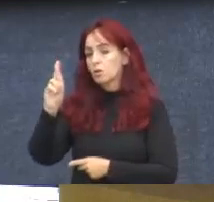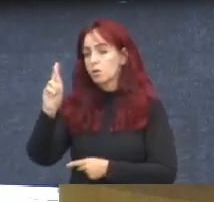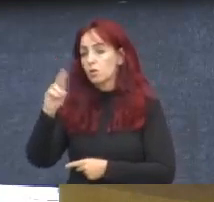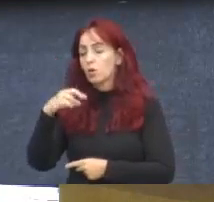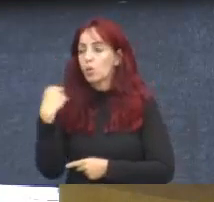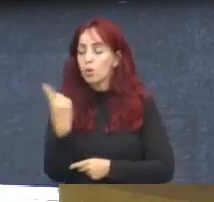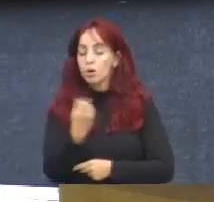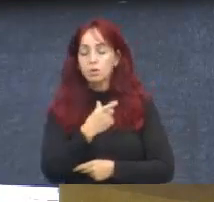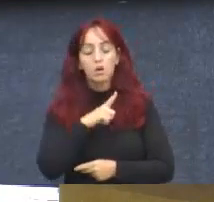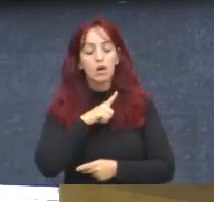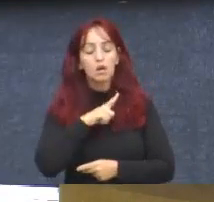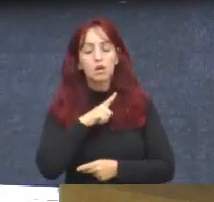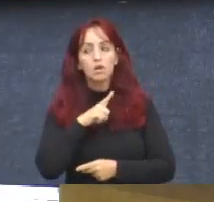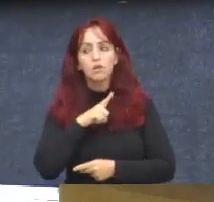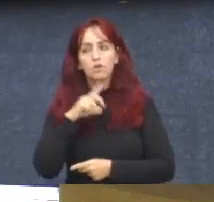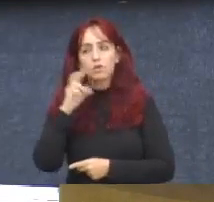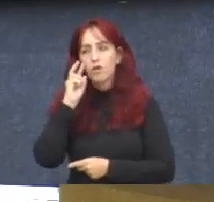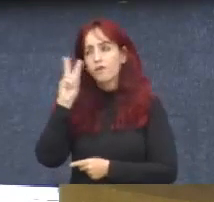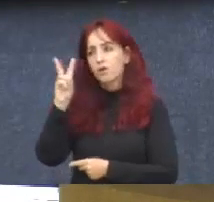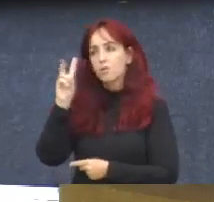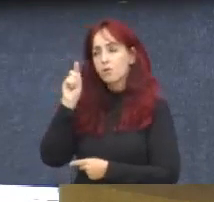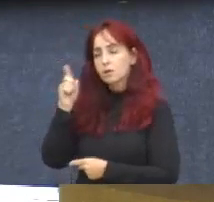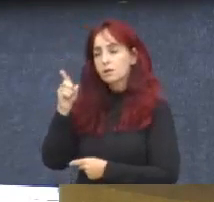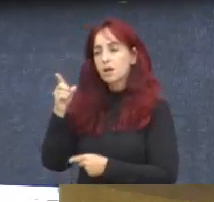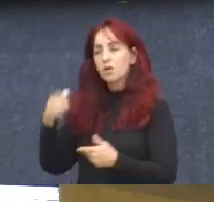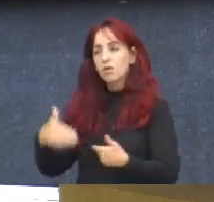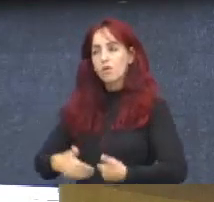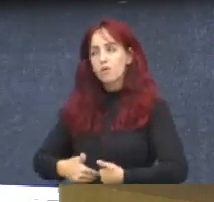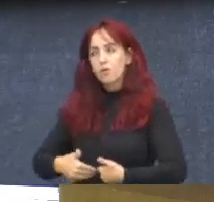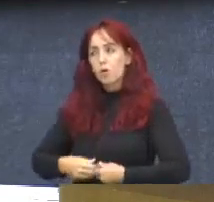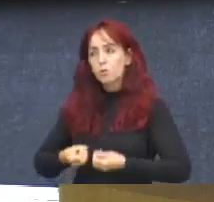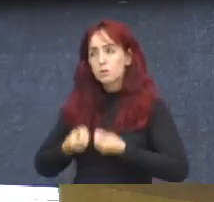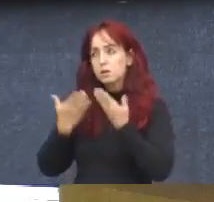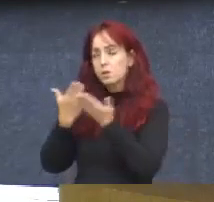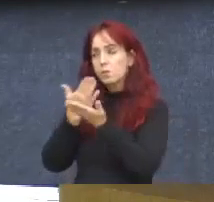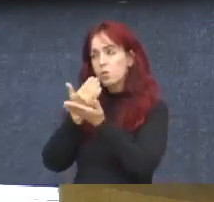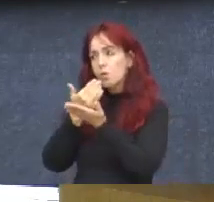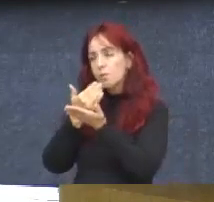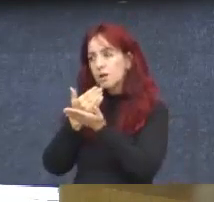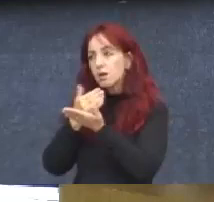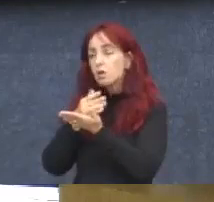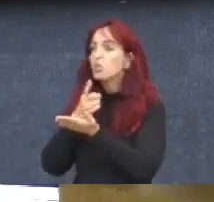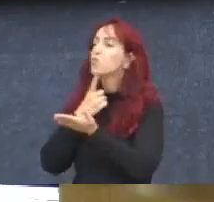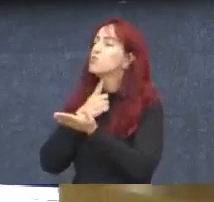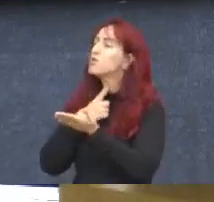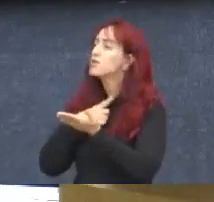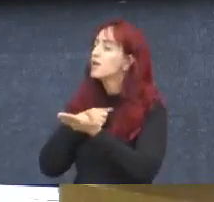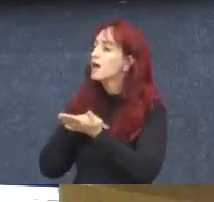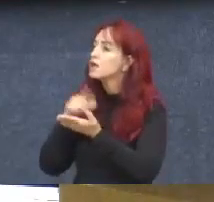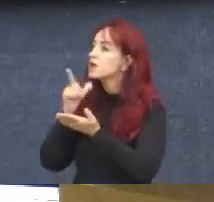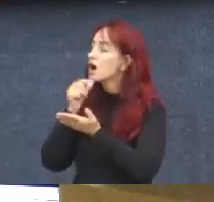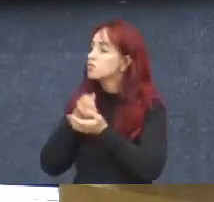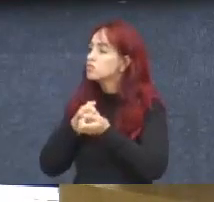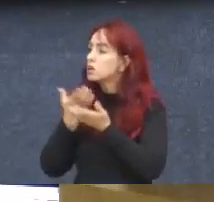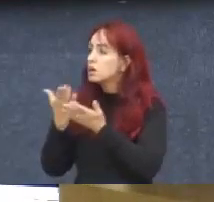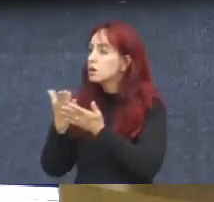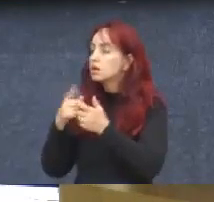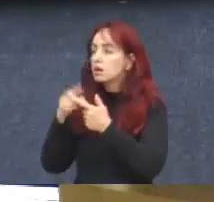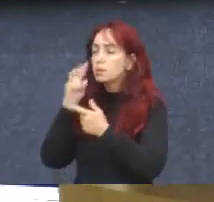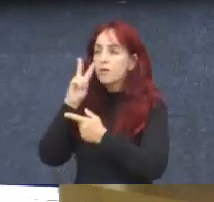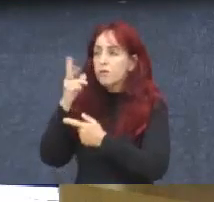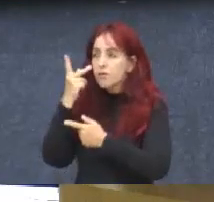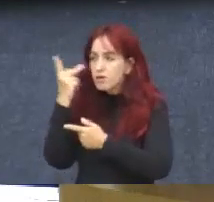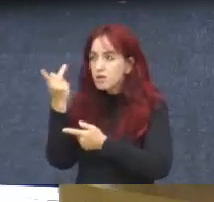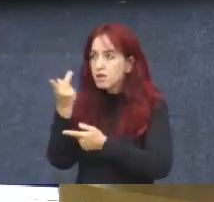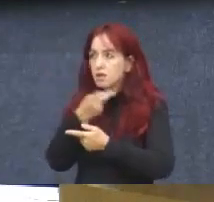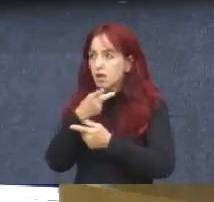fome e te demos de comer, ou com sede e te demos de beber? E quando te vimos estrangeiro, te